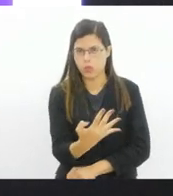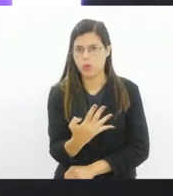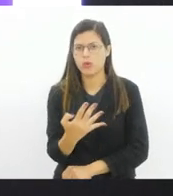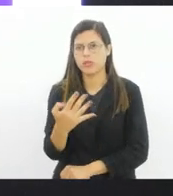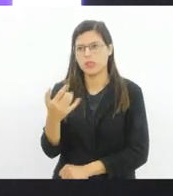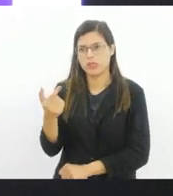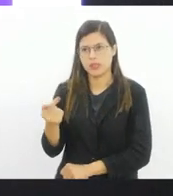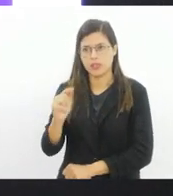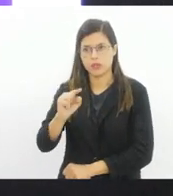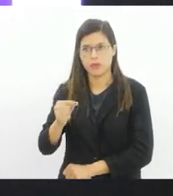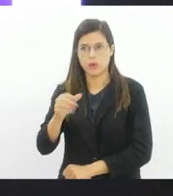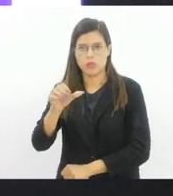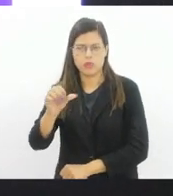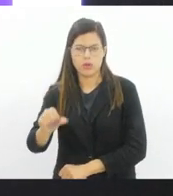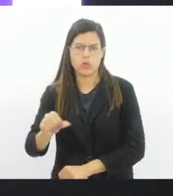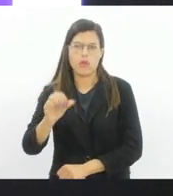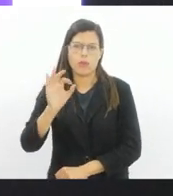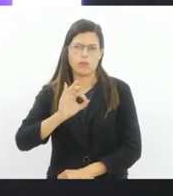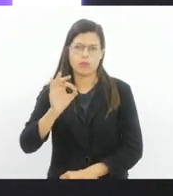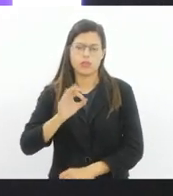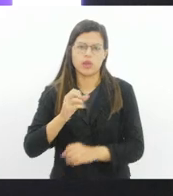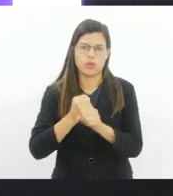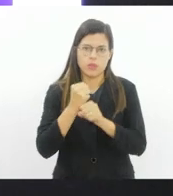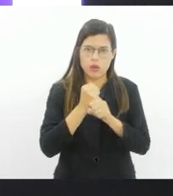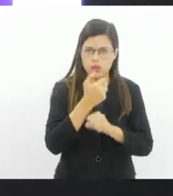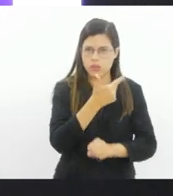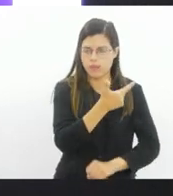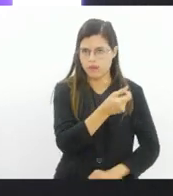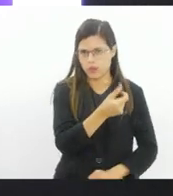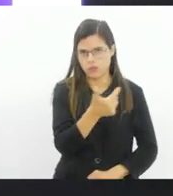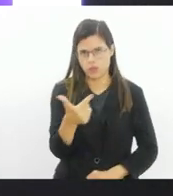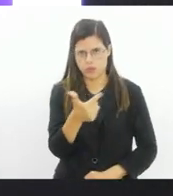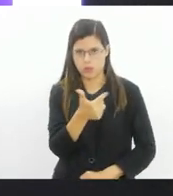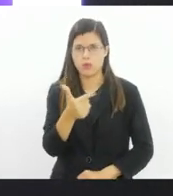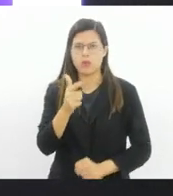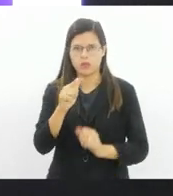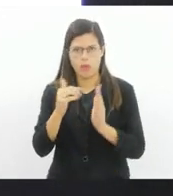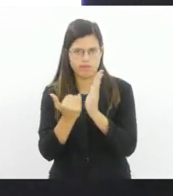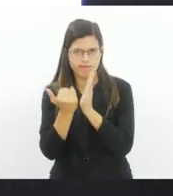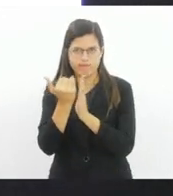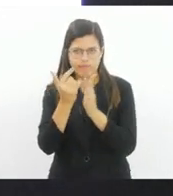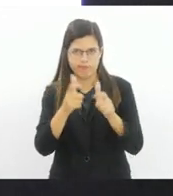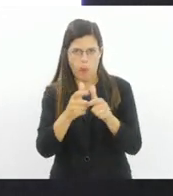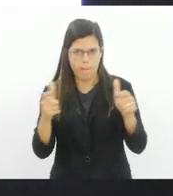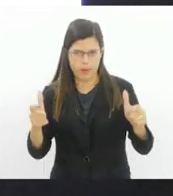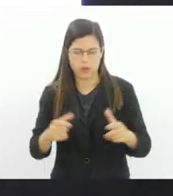em 2022. Então, é um crescimento significativo. Pode passar?